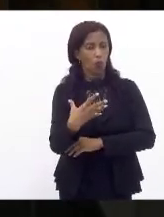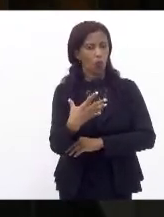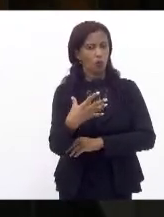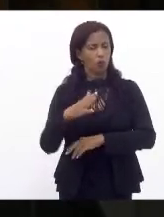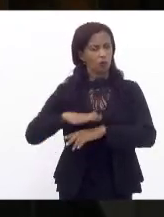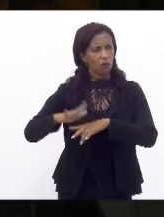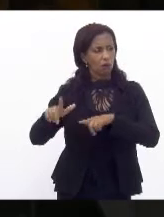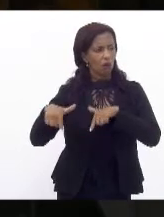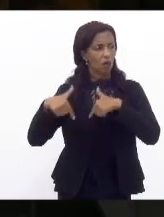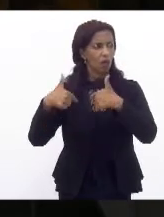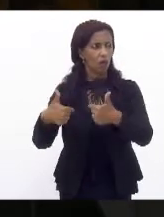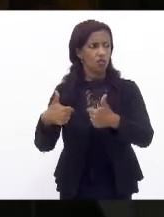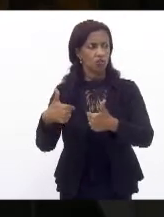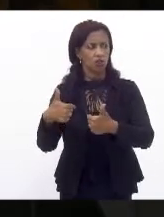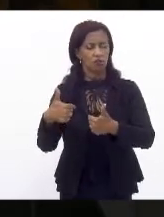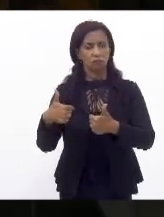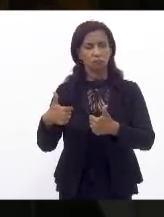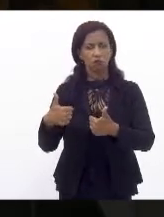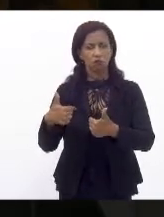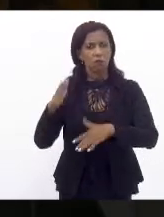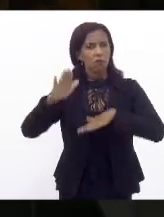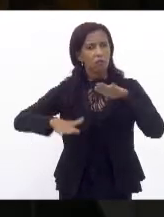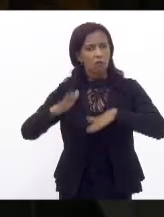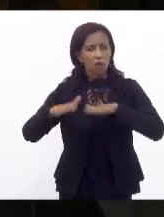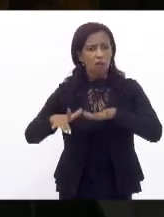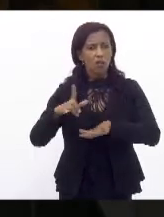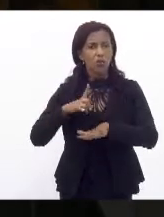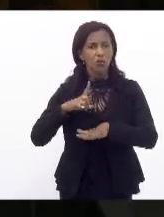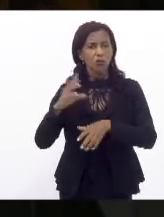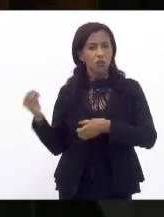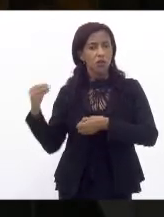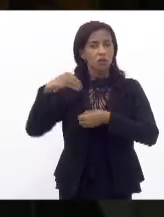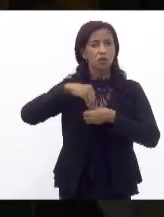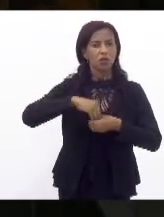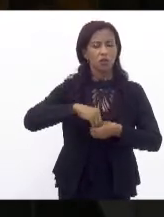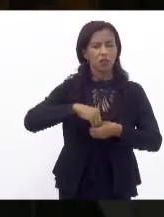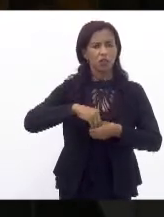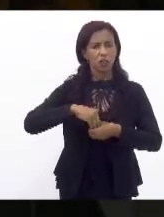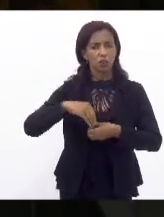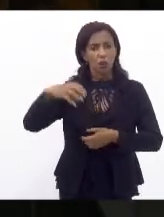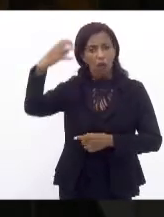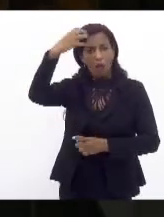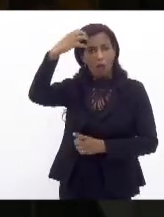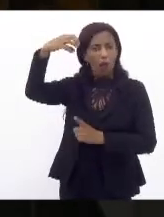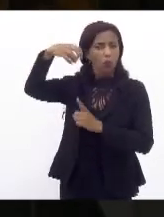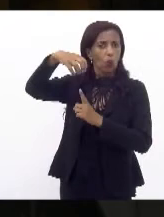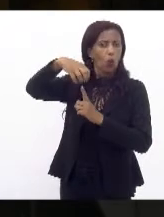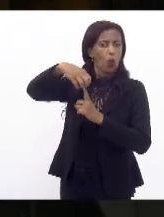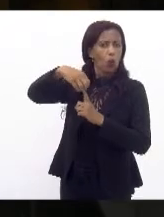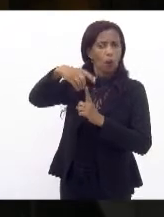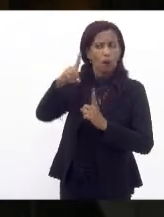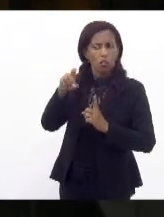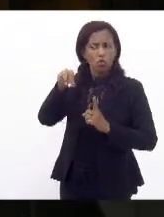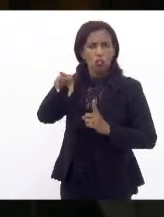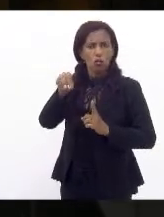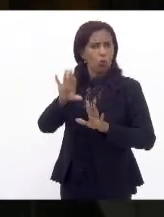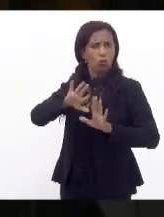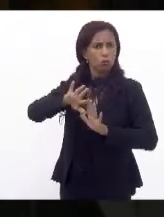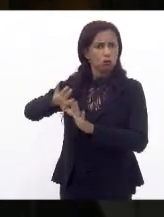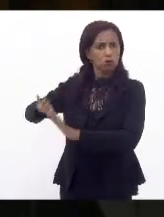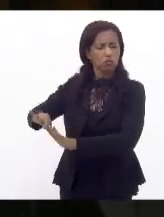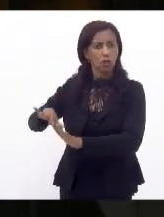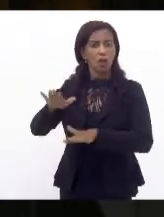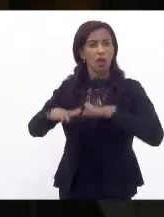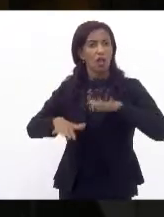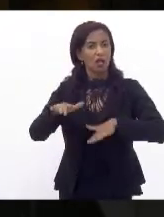a este tipo de comportamento, mesmo que ele esteja inserido à culpa, mas não no dolo, porque muitas vezes